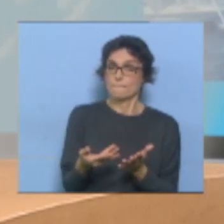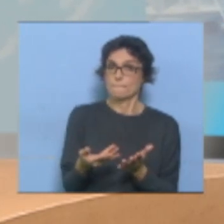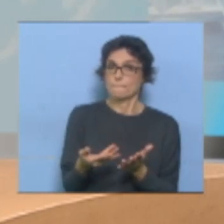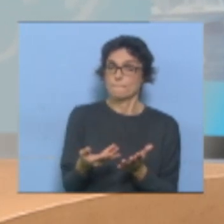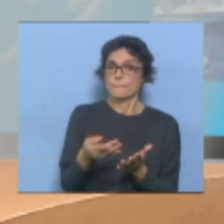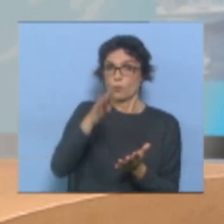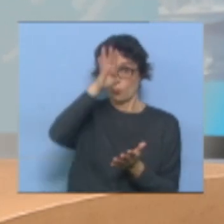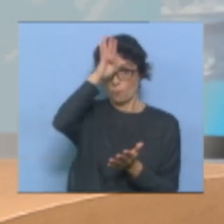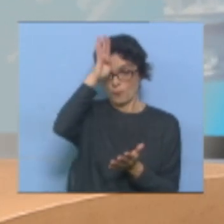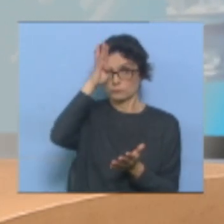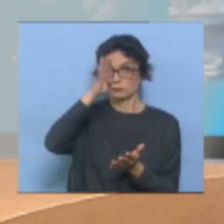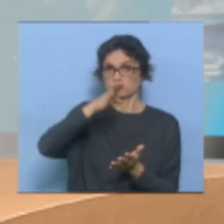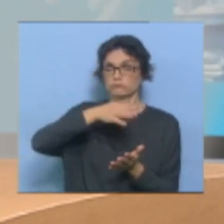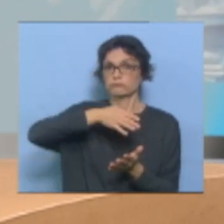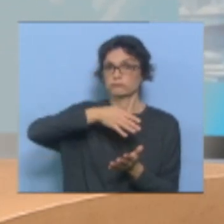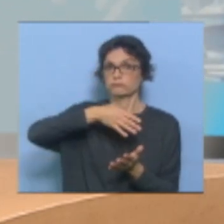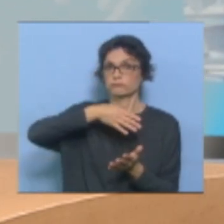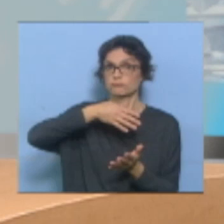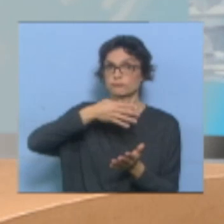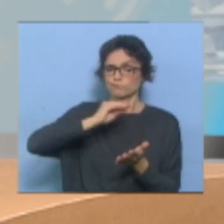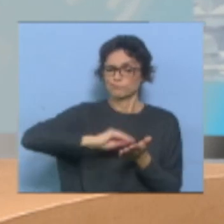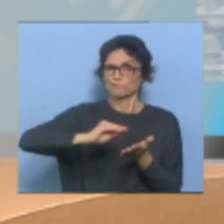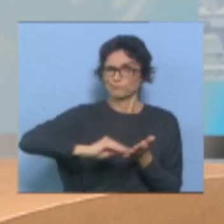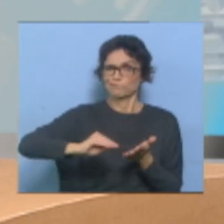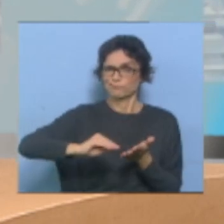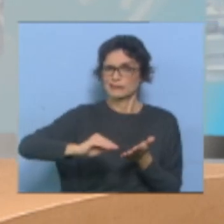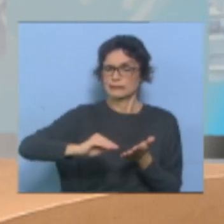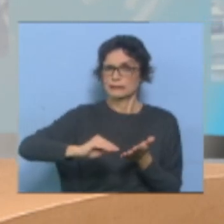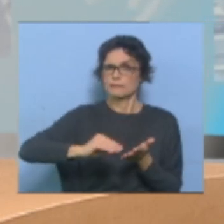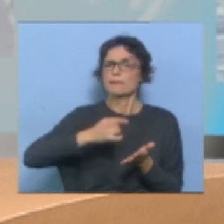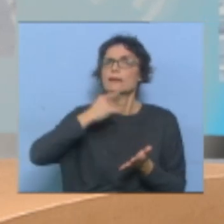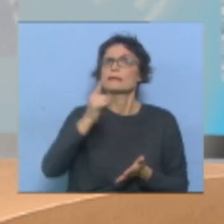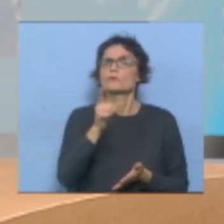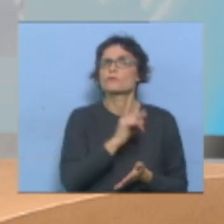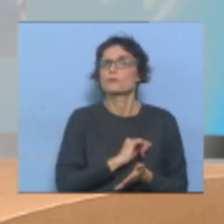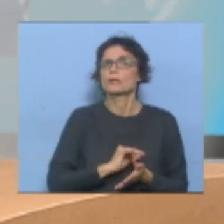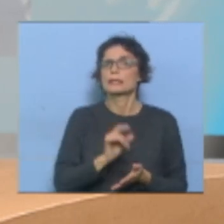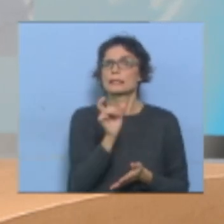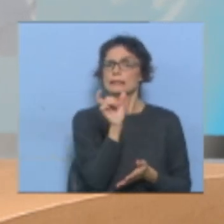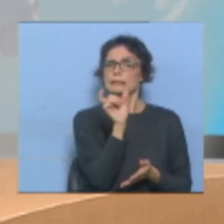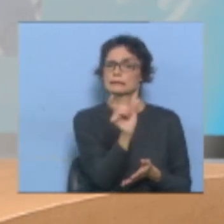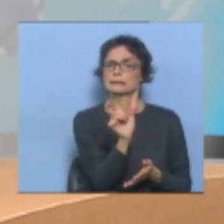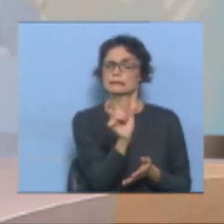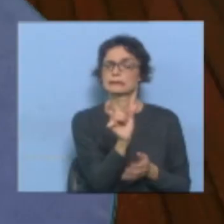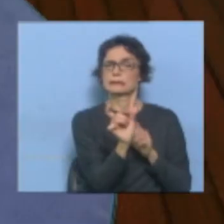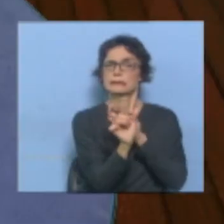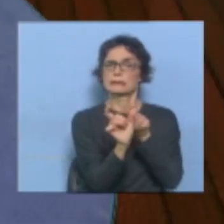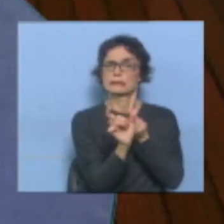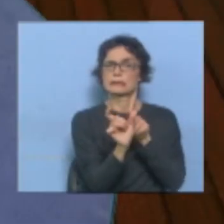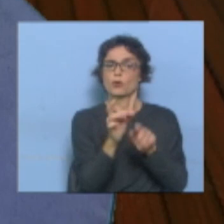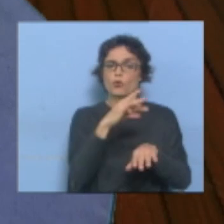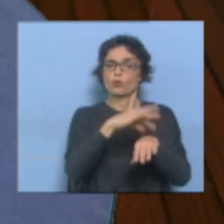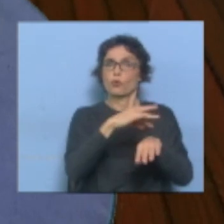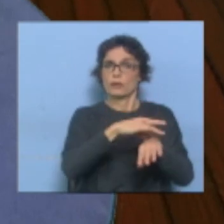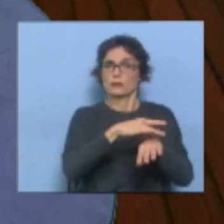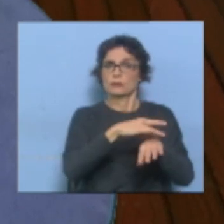o Papa escreve que doente é sempre adjetivo, pessoa é que é o substantivo. Portanto, quando temos um doente,